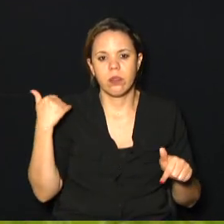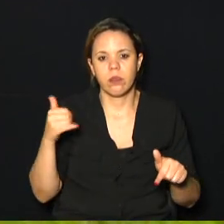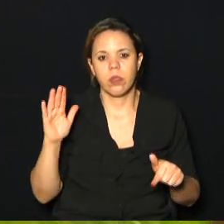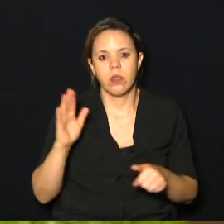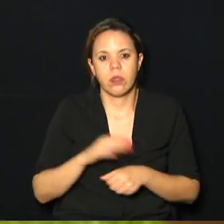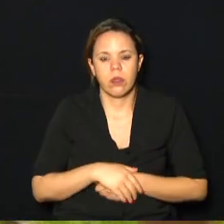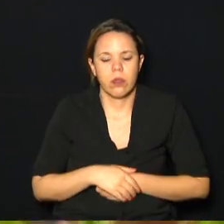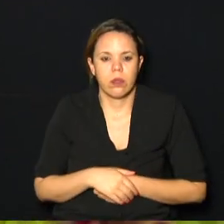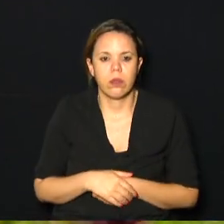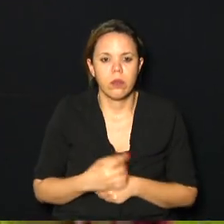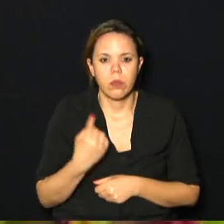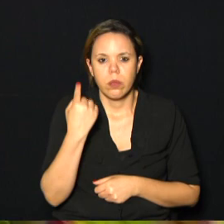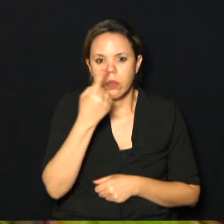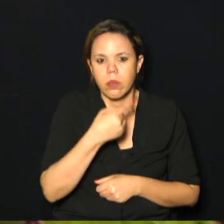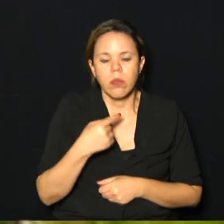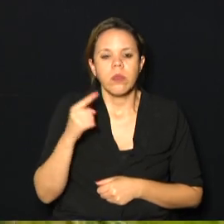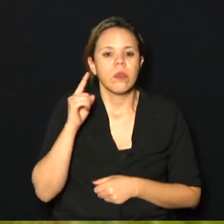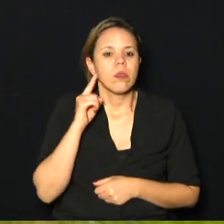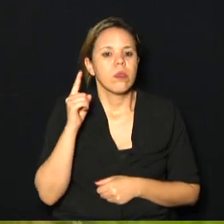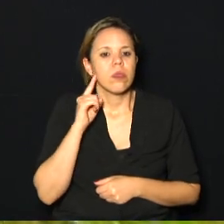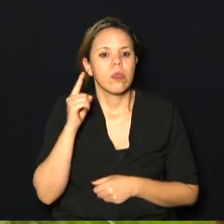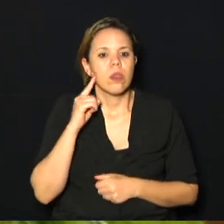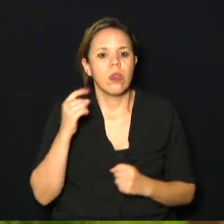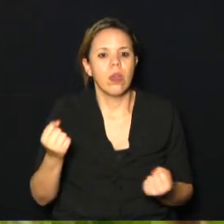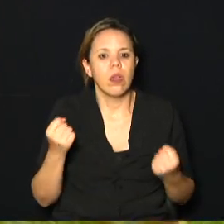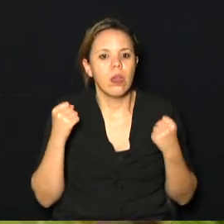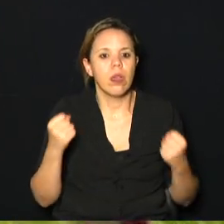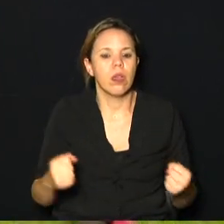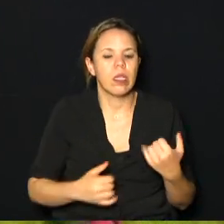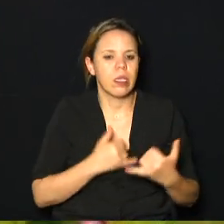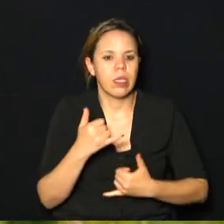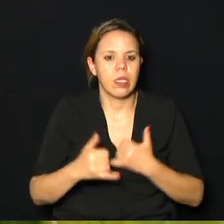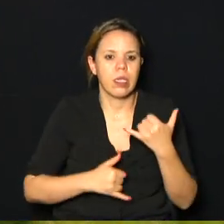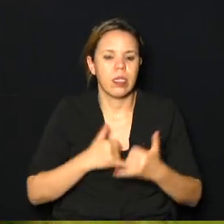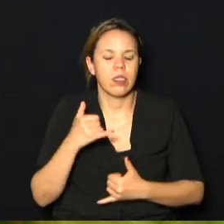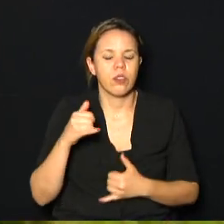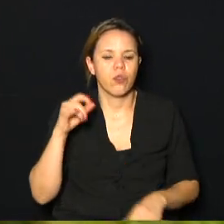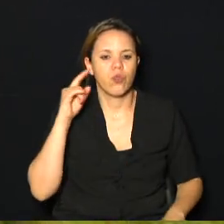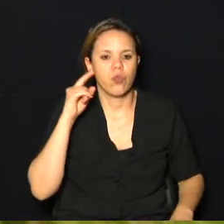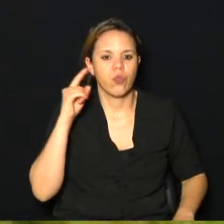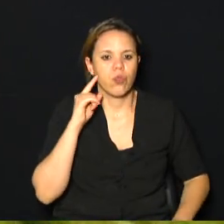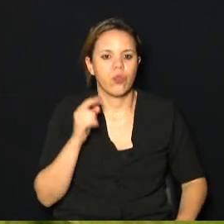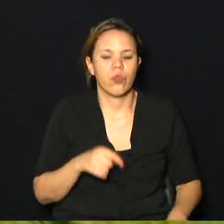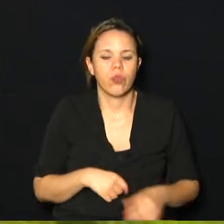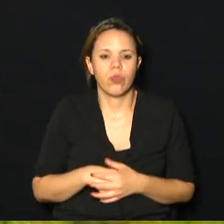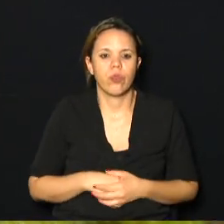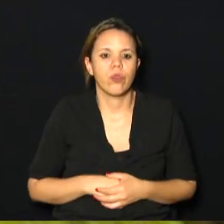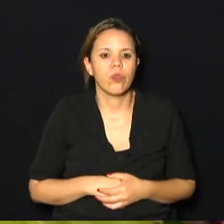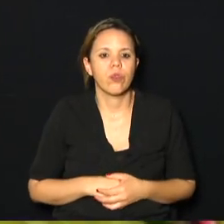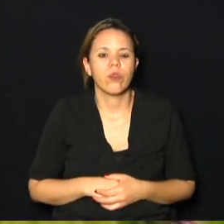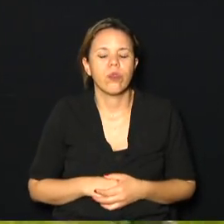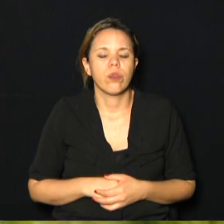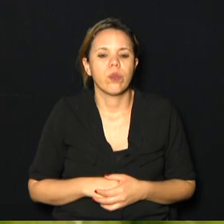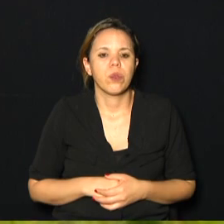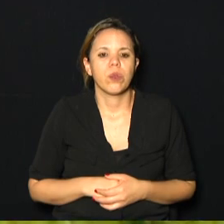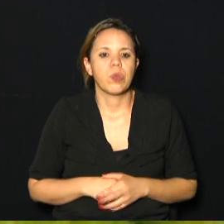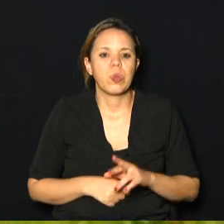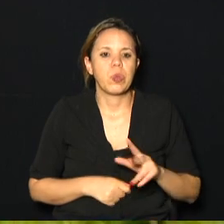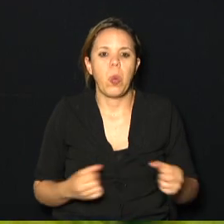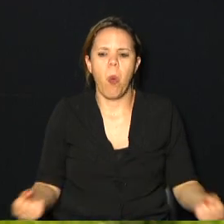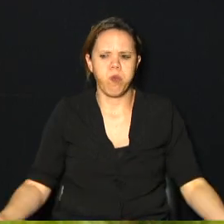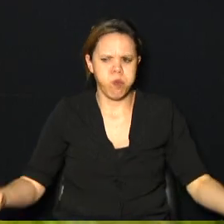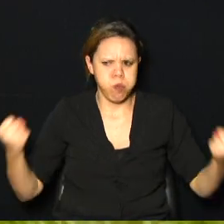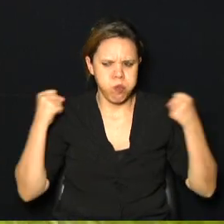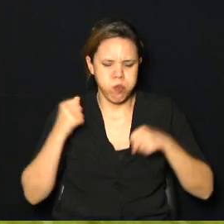mais, no mínimo 1 hora de atividade física vigorosa por dia, né? Então, não é academia,